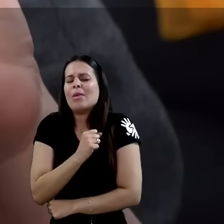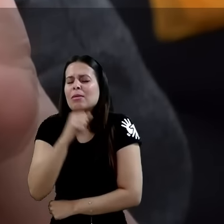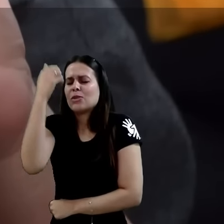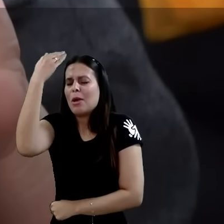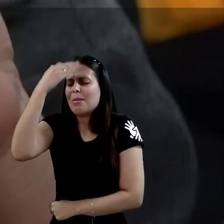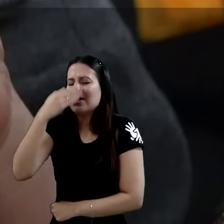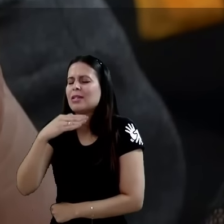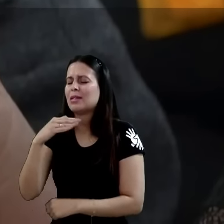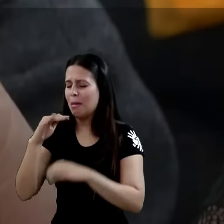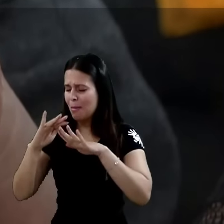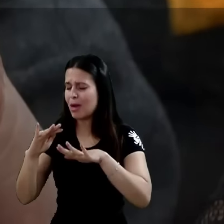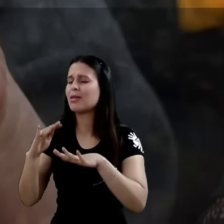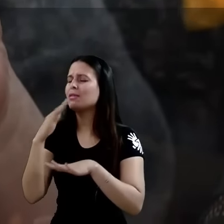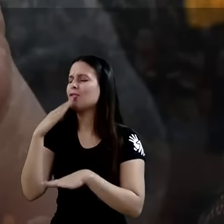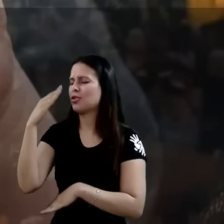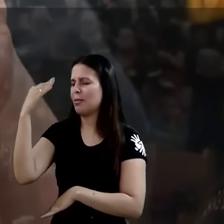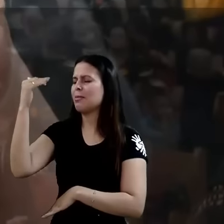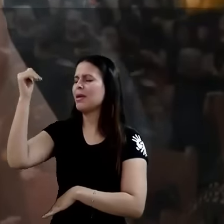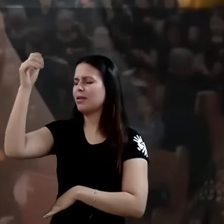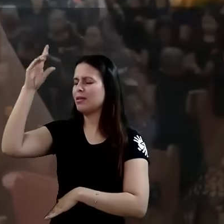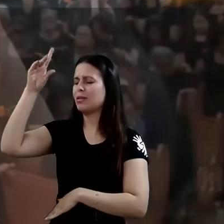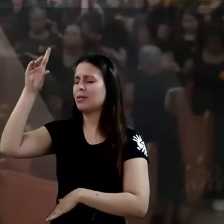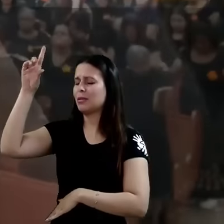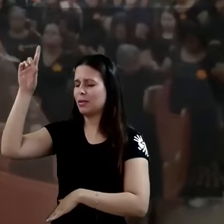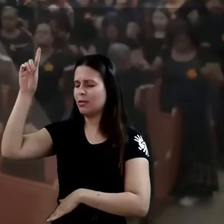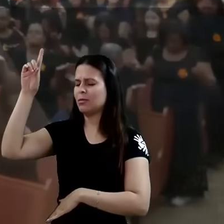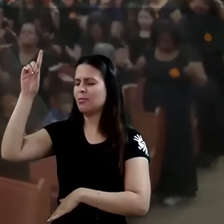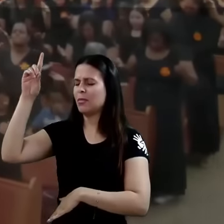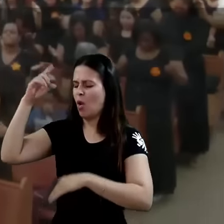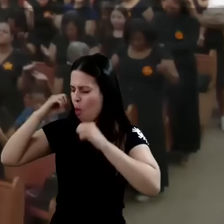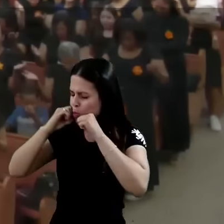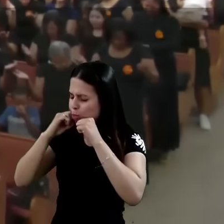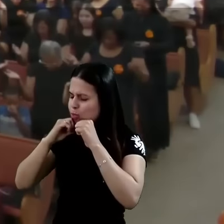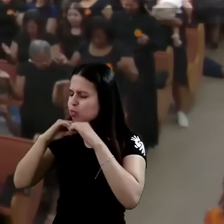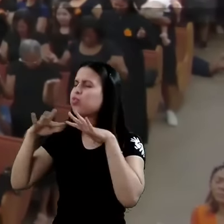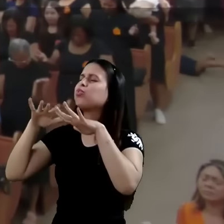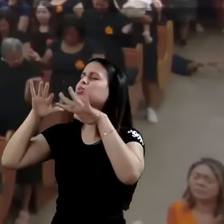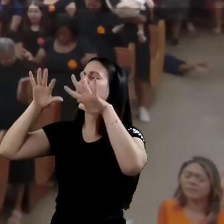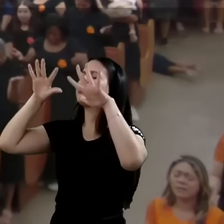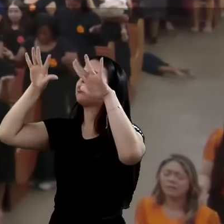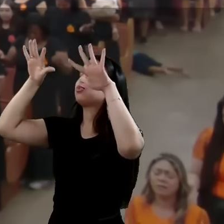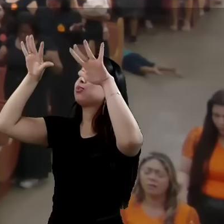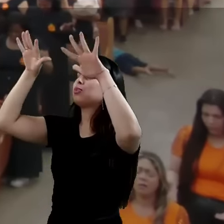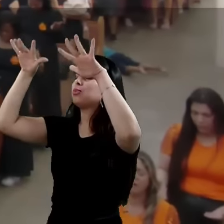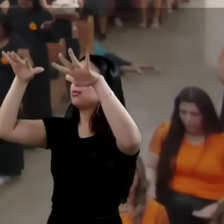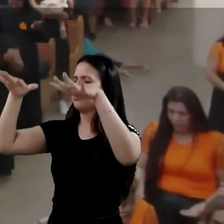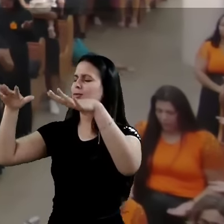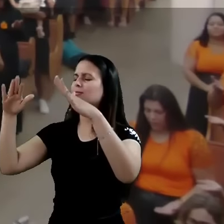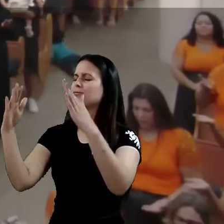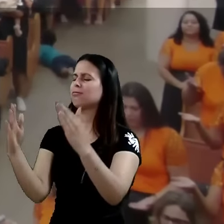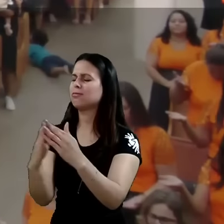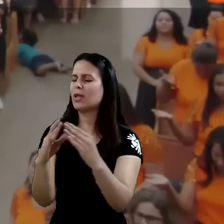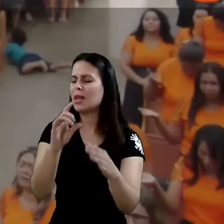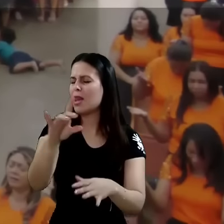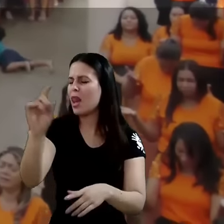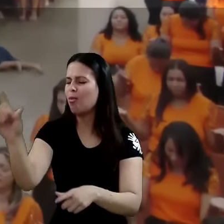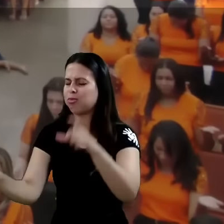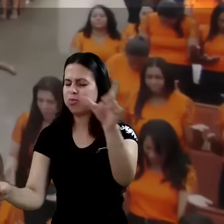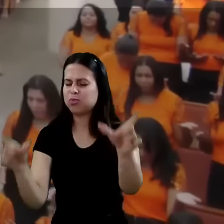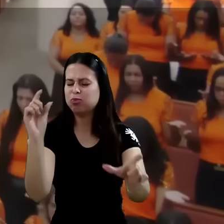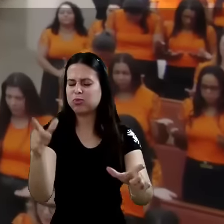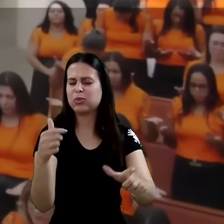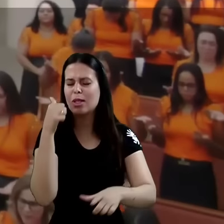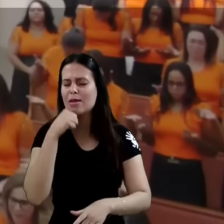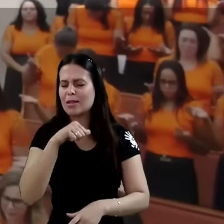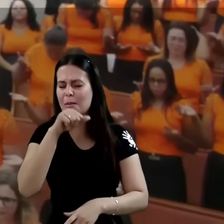rogo aos céus nesta hora que leva esse barulho de língua estranha para dentro de cada Lar aqui representado essa mãe